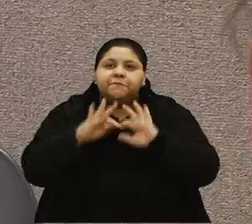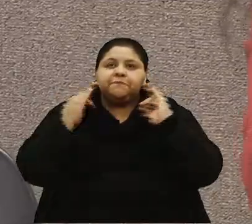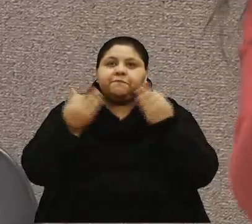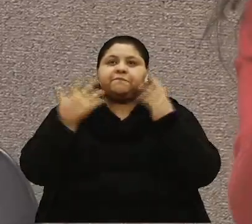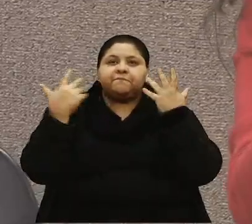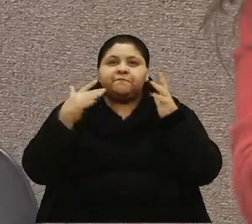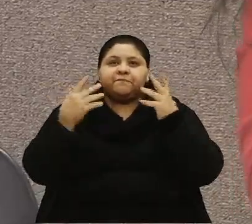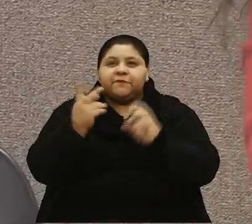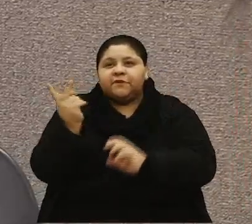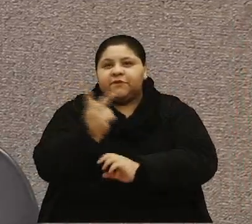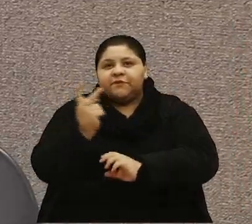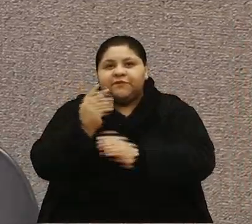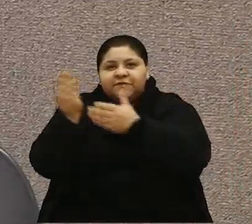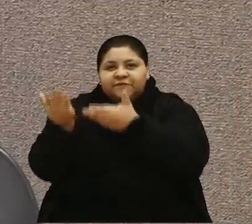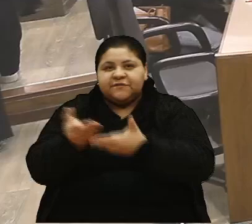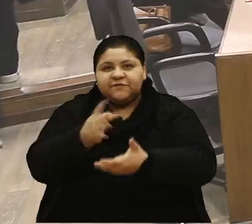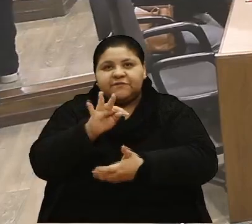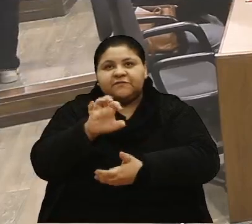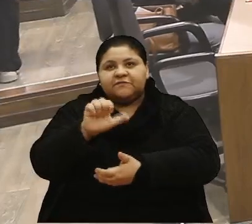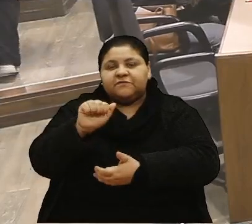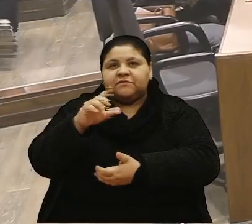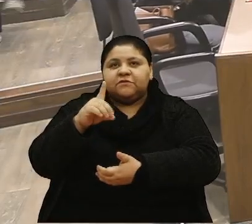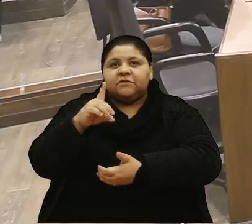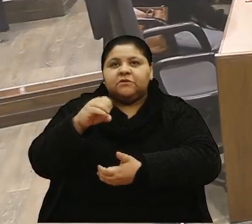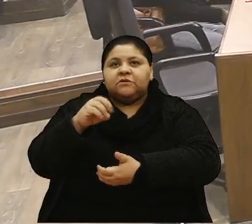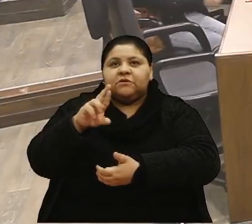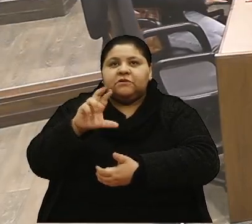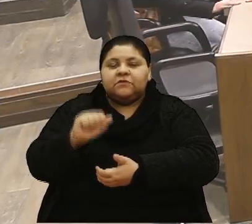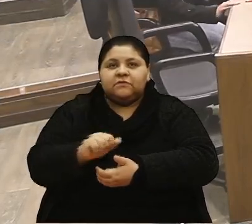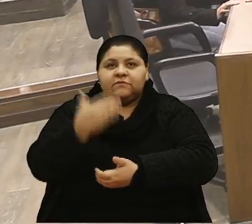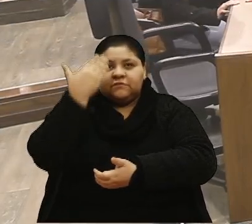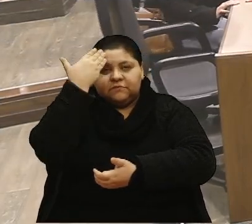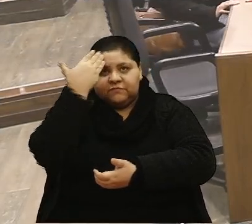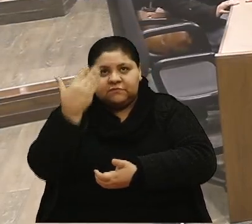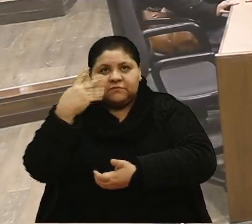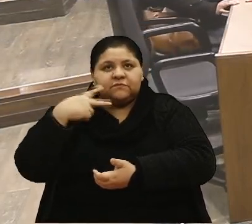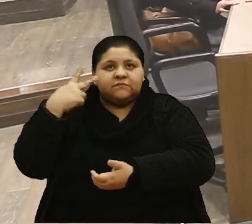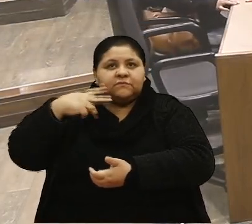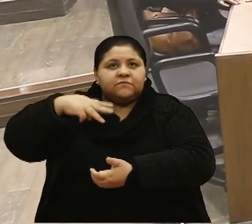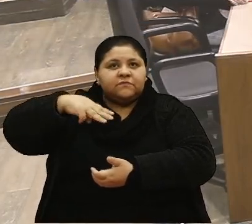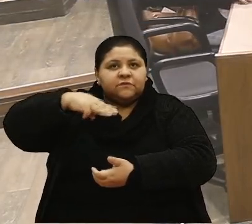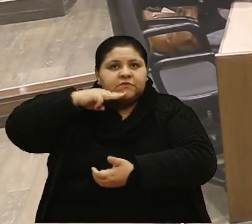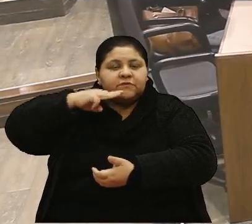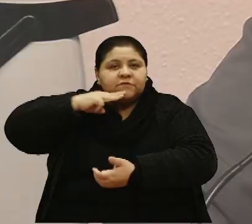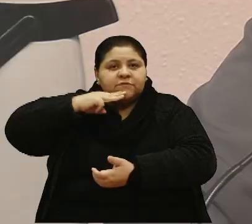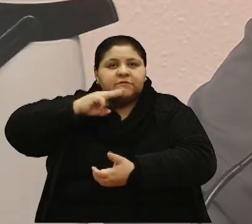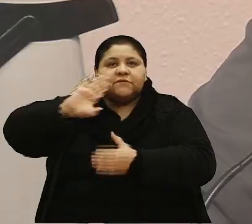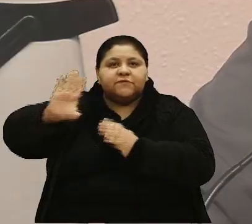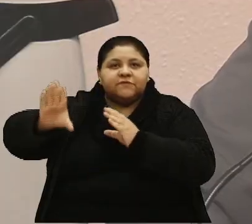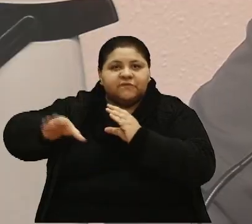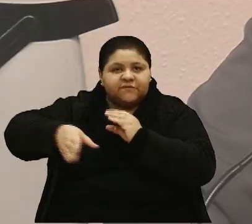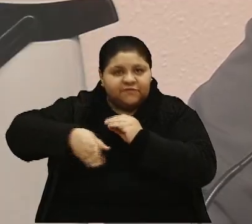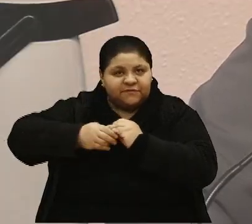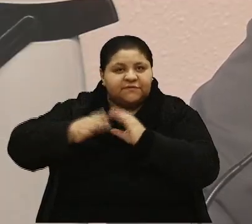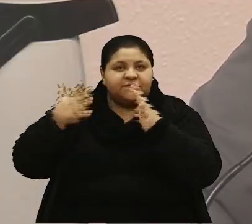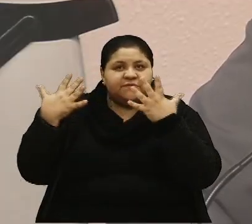Fábio e à Juliana. Seja bem-vinda, Teodora. Obrigado, vereadora Marisol. Me somo a